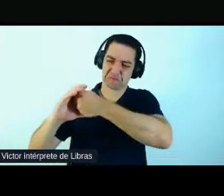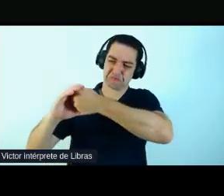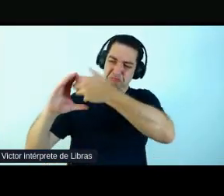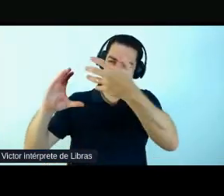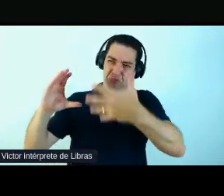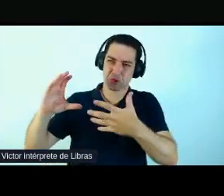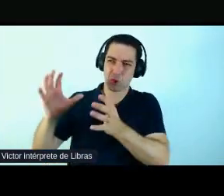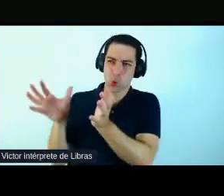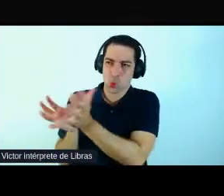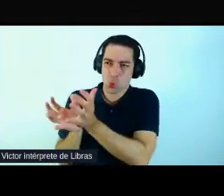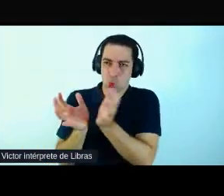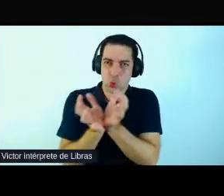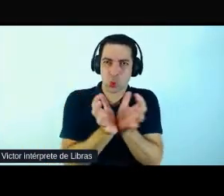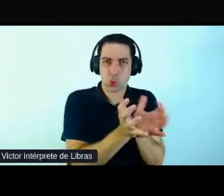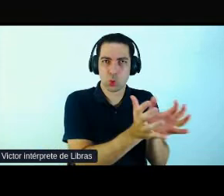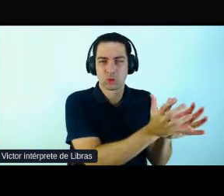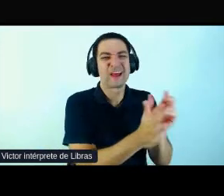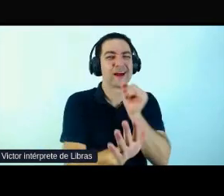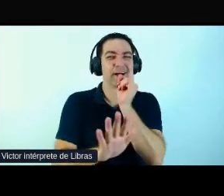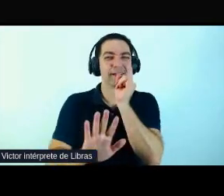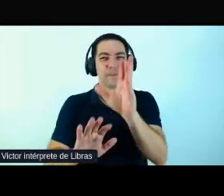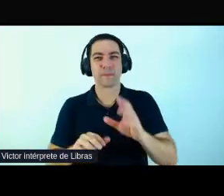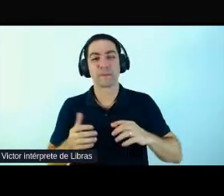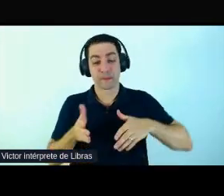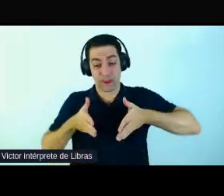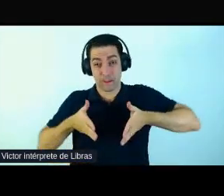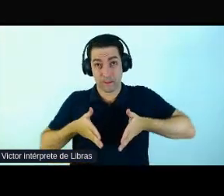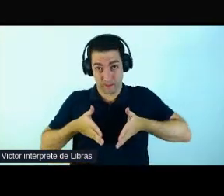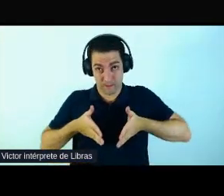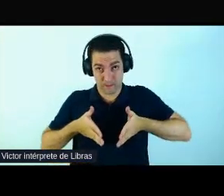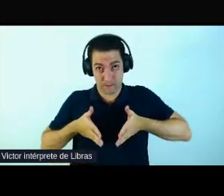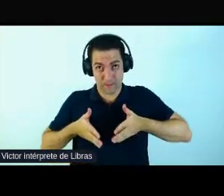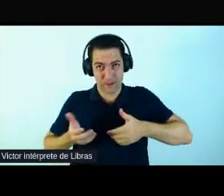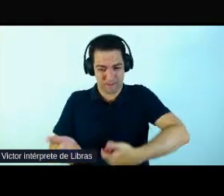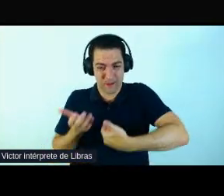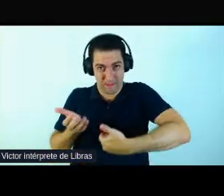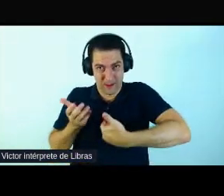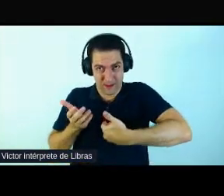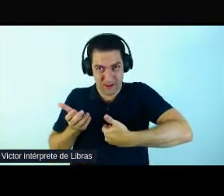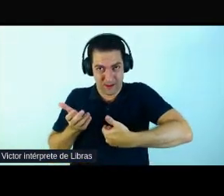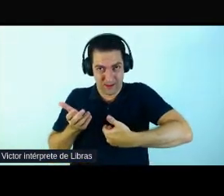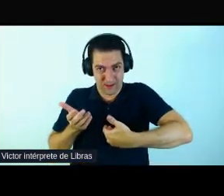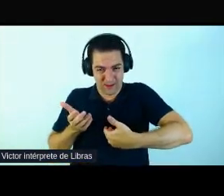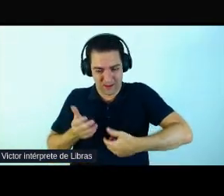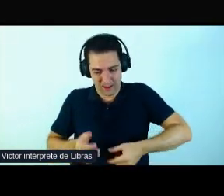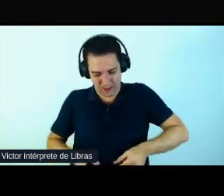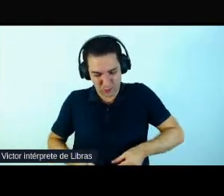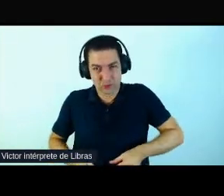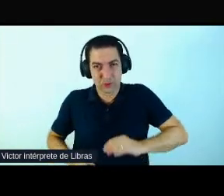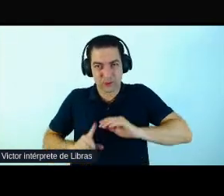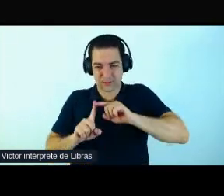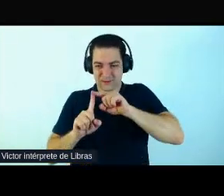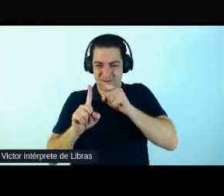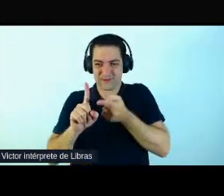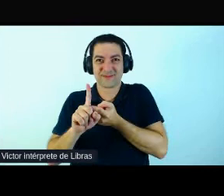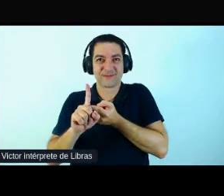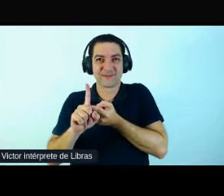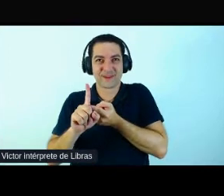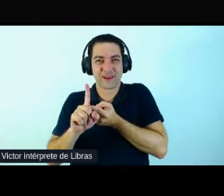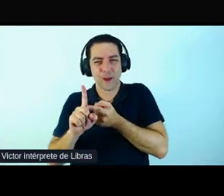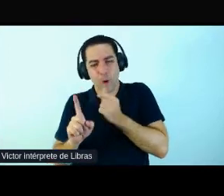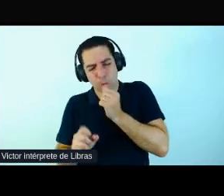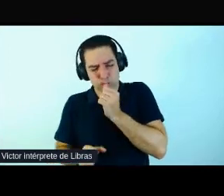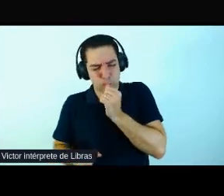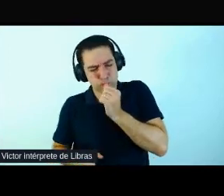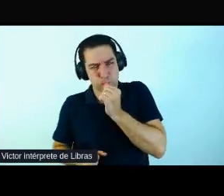Então, quando um bebê ele está se desenvolvendo na barriga da sua mãe, ele tem várias etapas de desenvolvimento